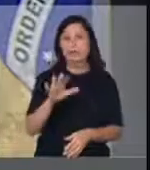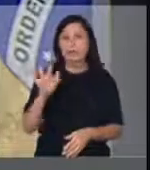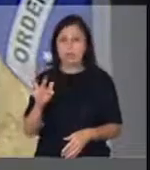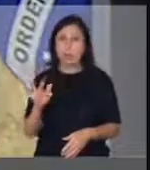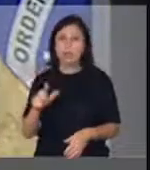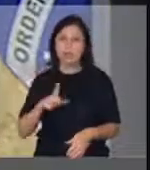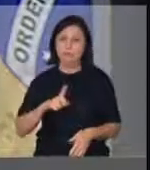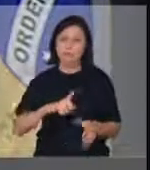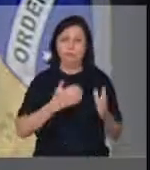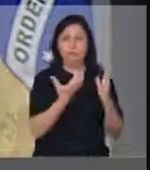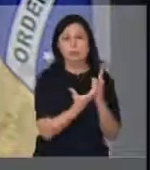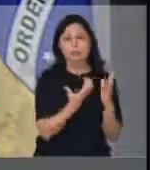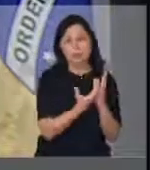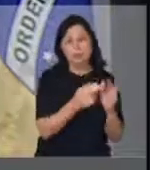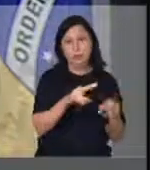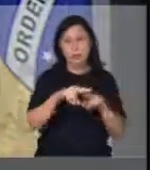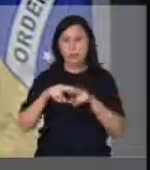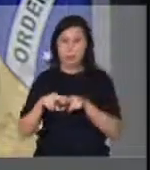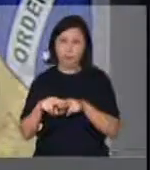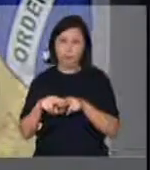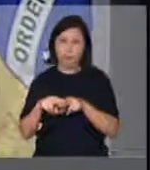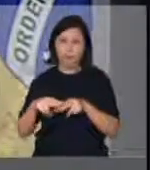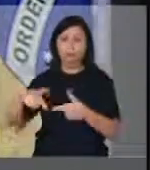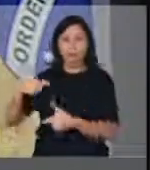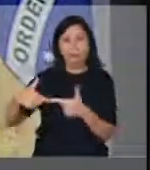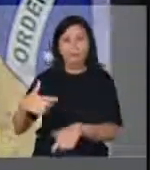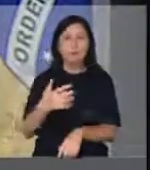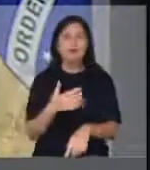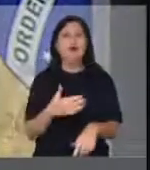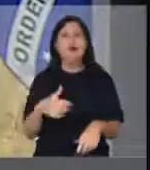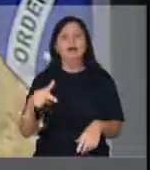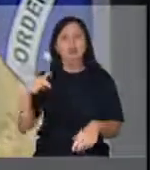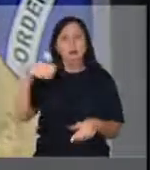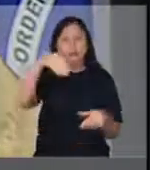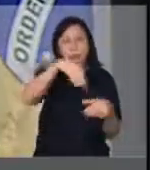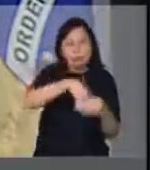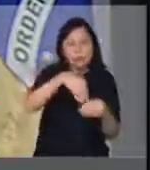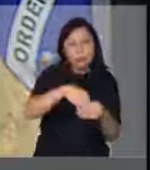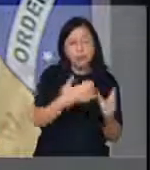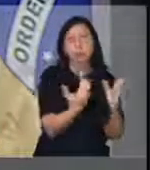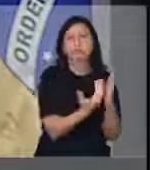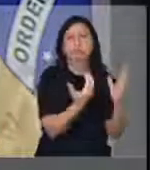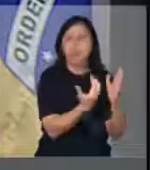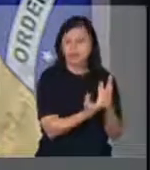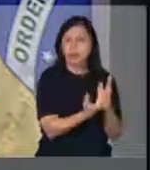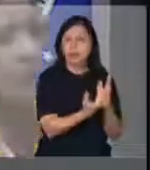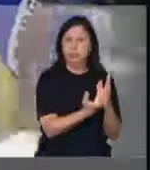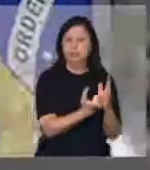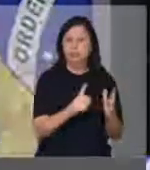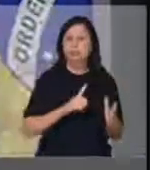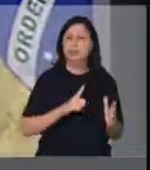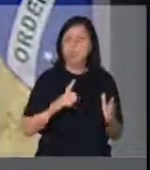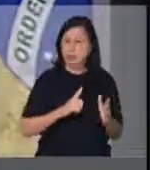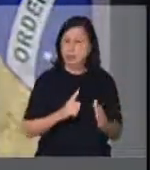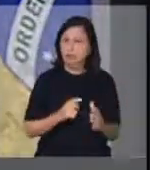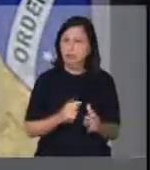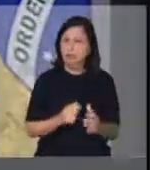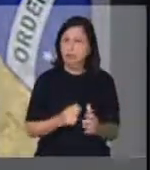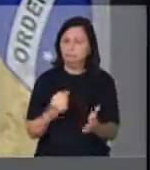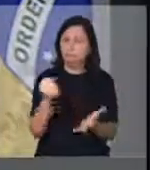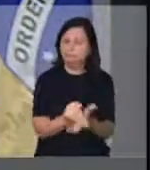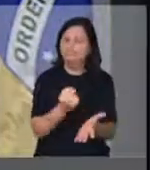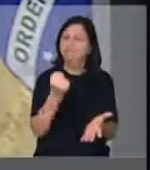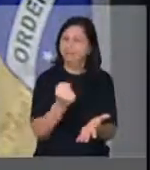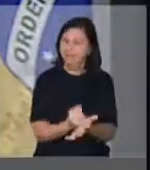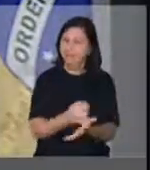as pessoas com deficiência vão prestar serviço aqui na câmara de deputados nada mais justo que a câmara mostrar que é uma câmara também inclusiva que a